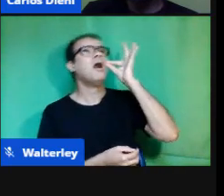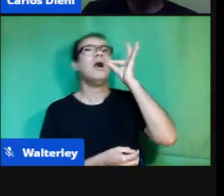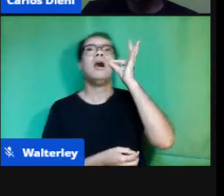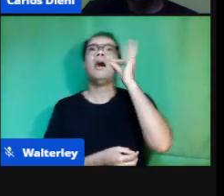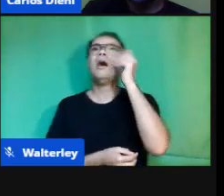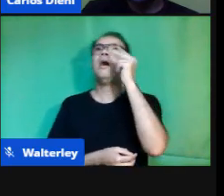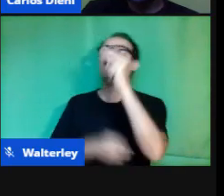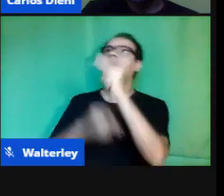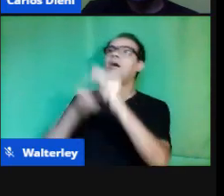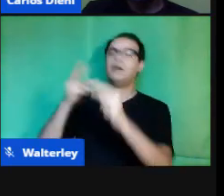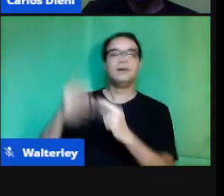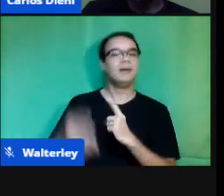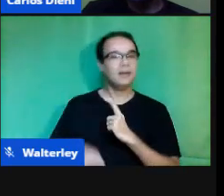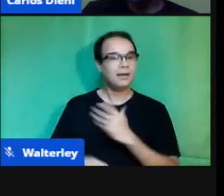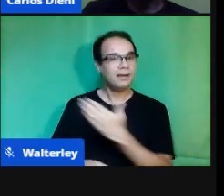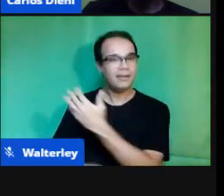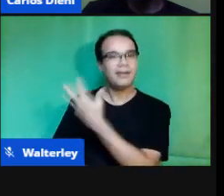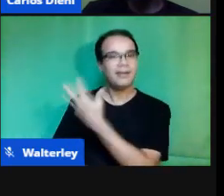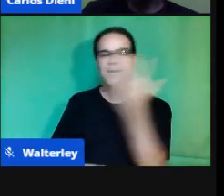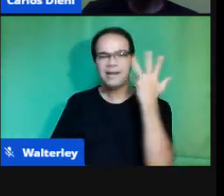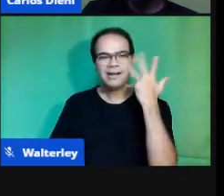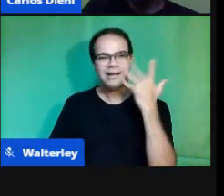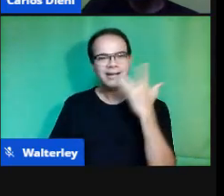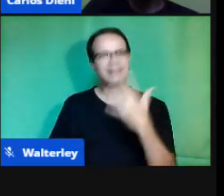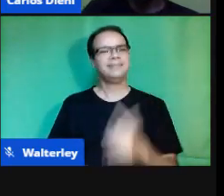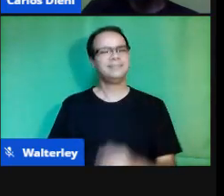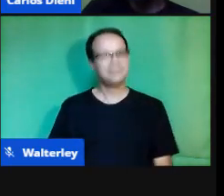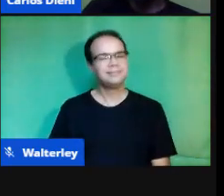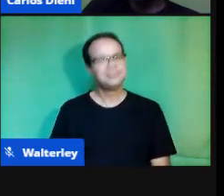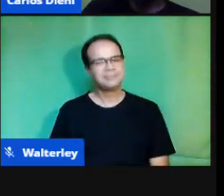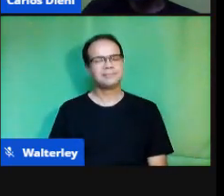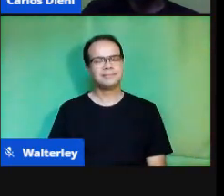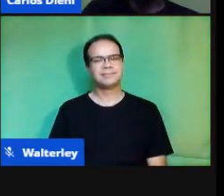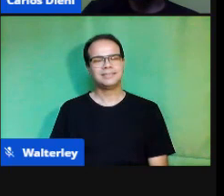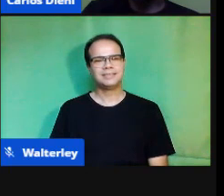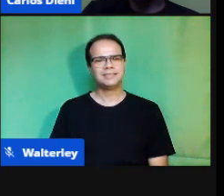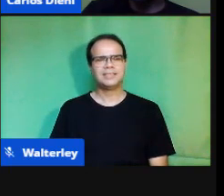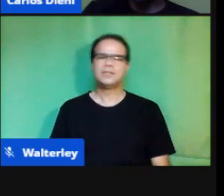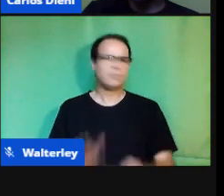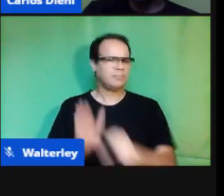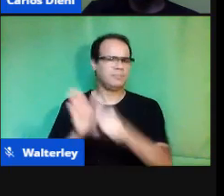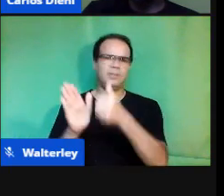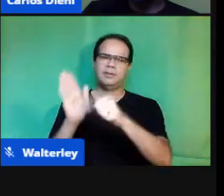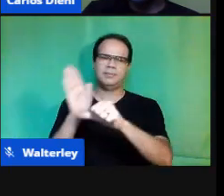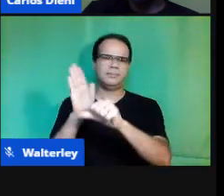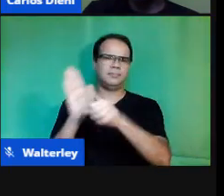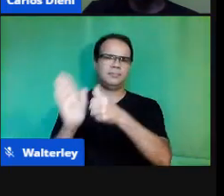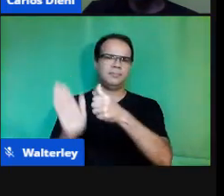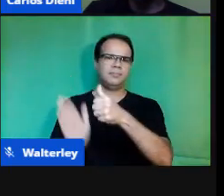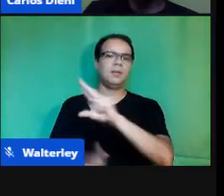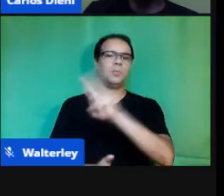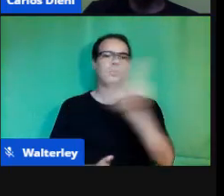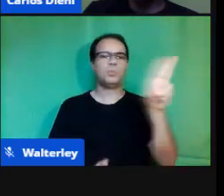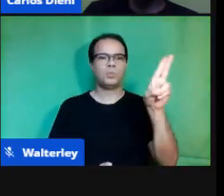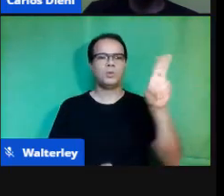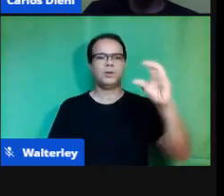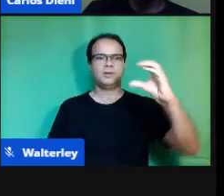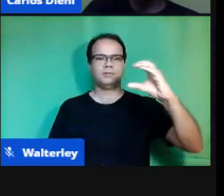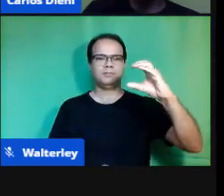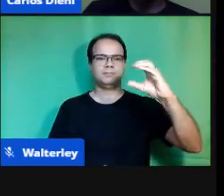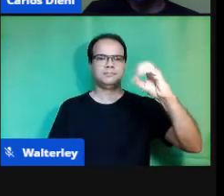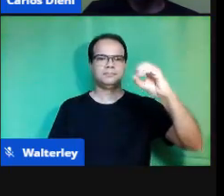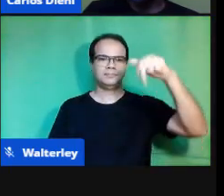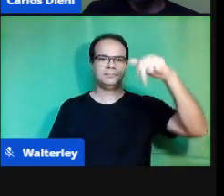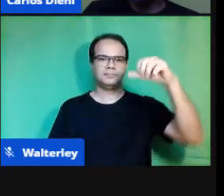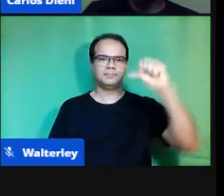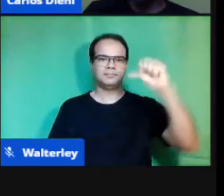elementos de forma bem lúdica. Esse foi o primeiro documentário que a Constantina fez.